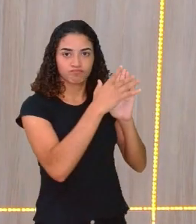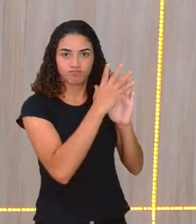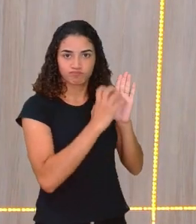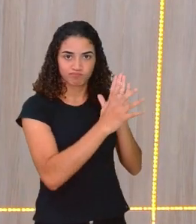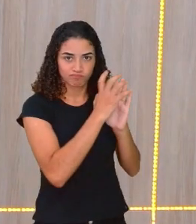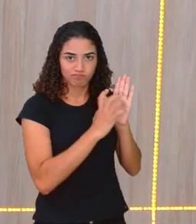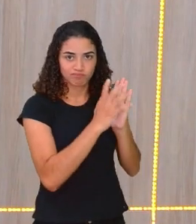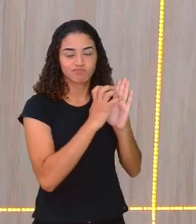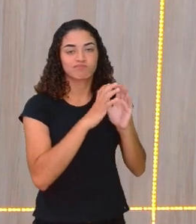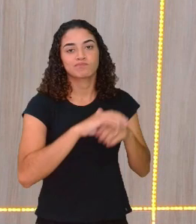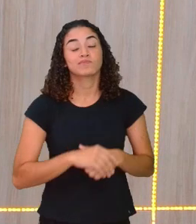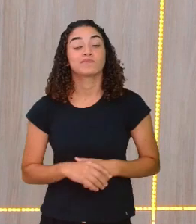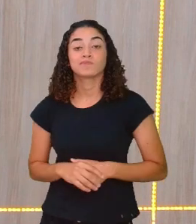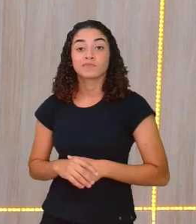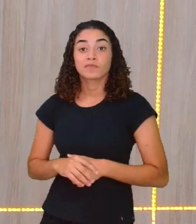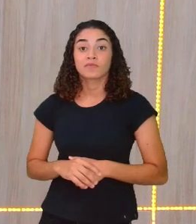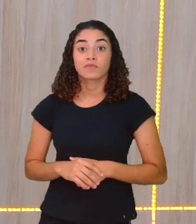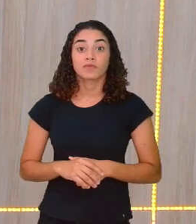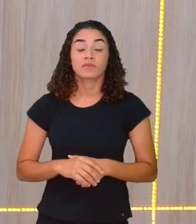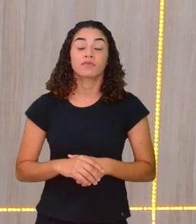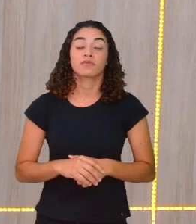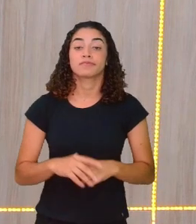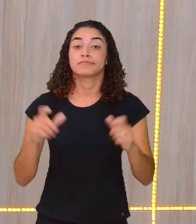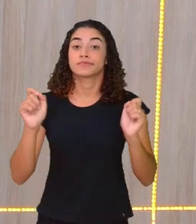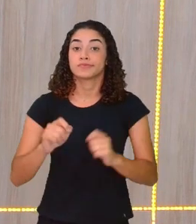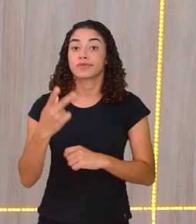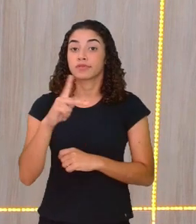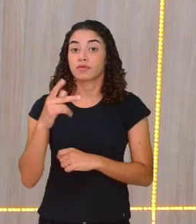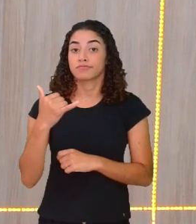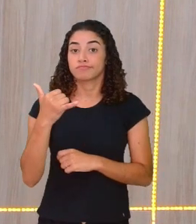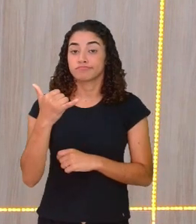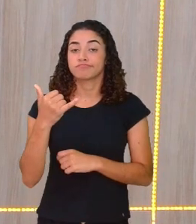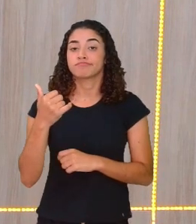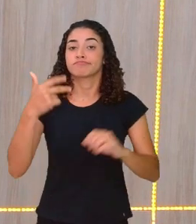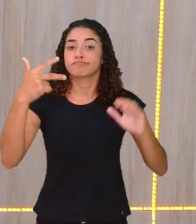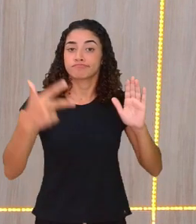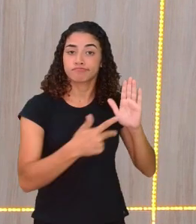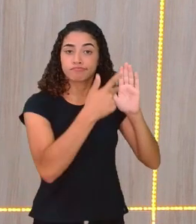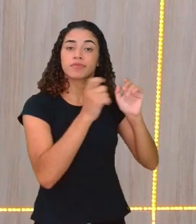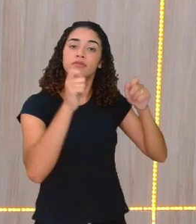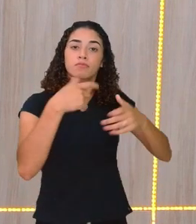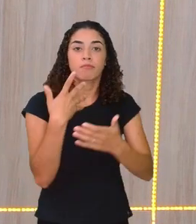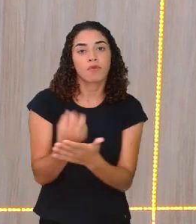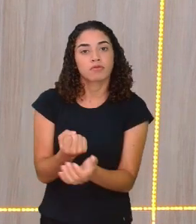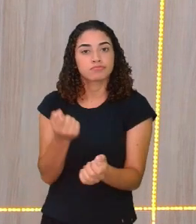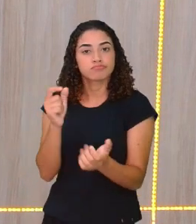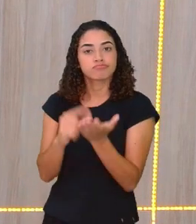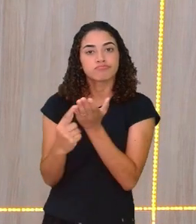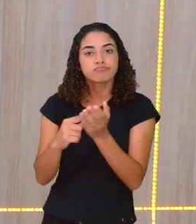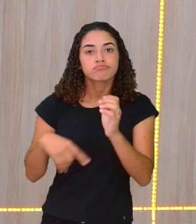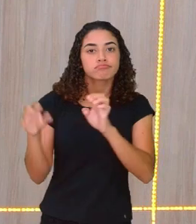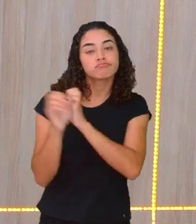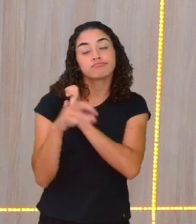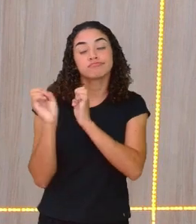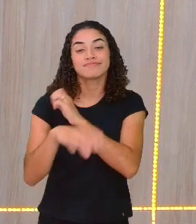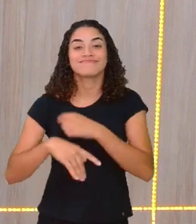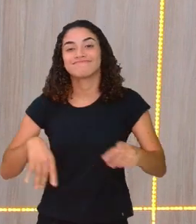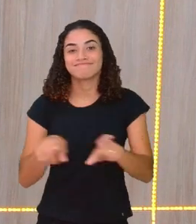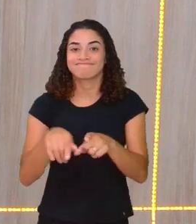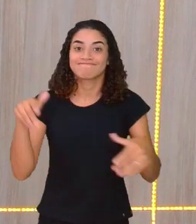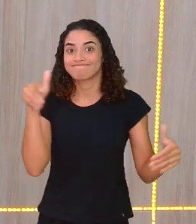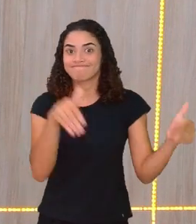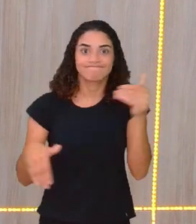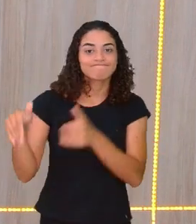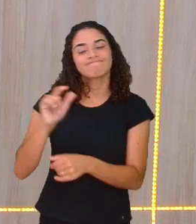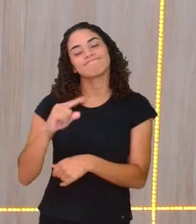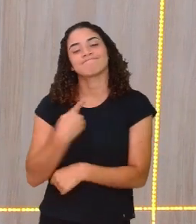2 QR Codes. Você pode direcionar a câmera do seu celular para baixar o aplicativo Educa Recife. E também para